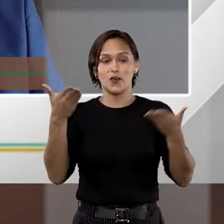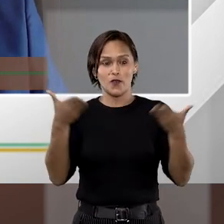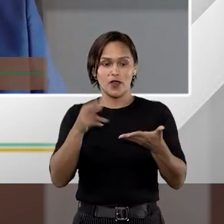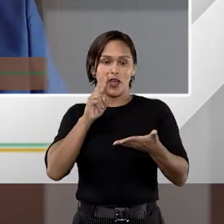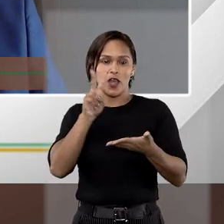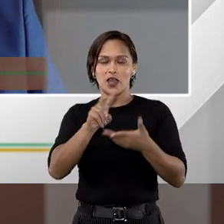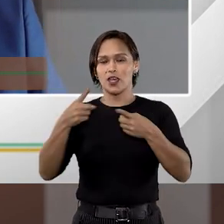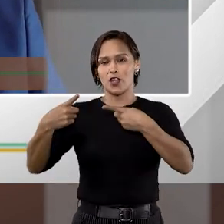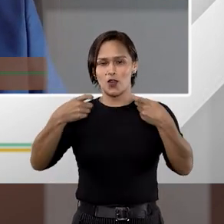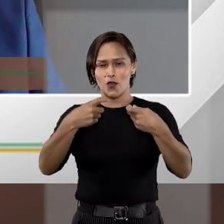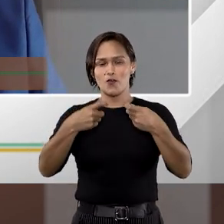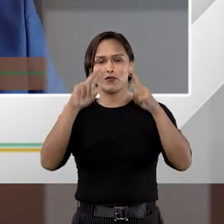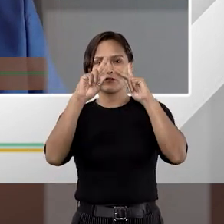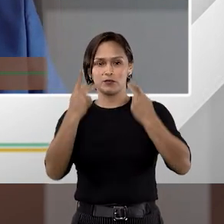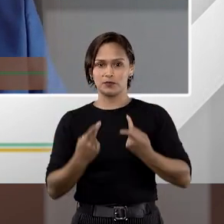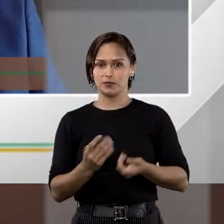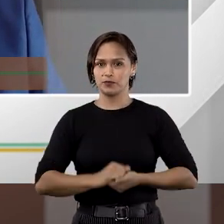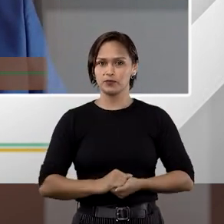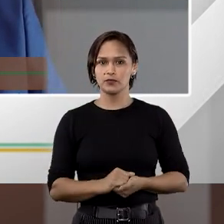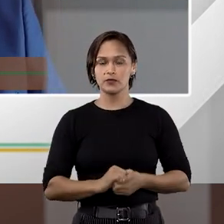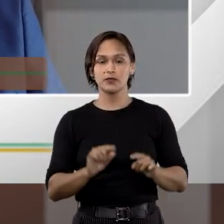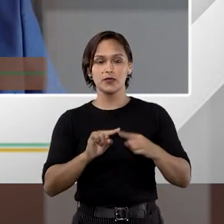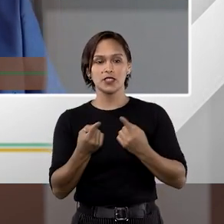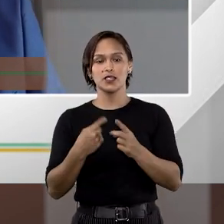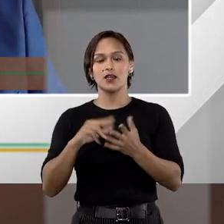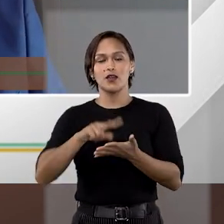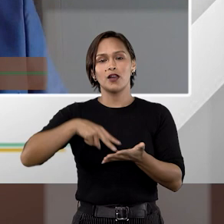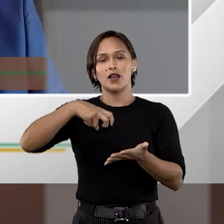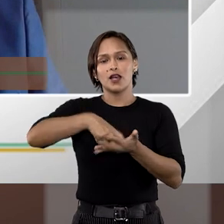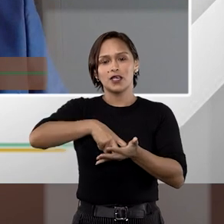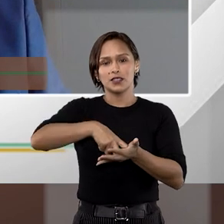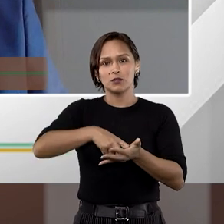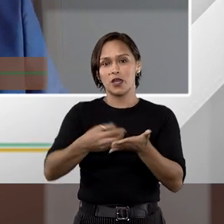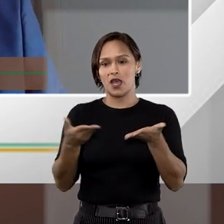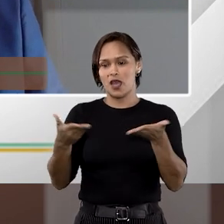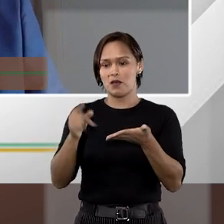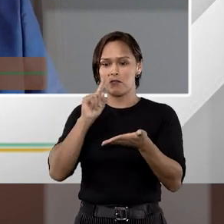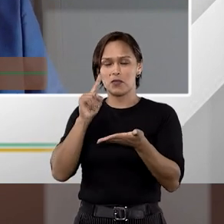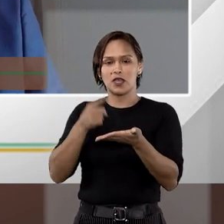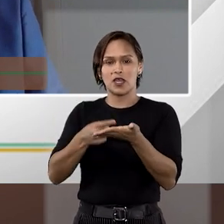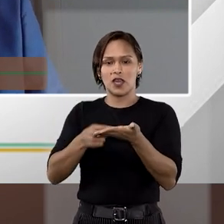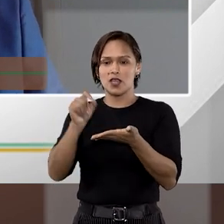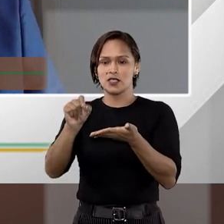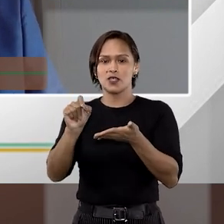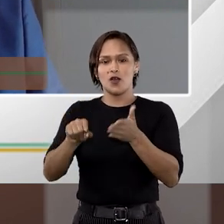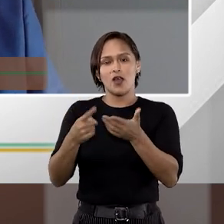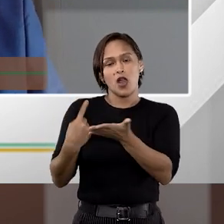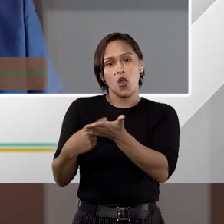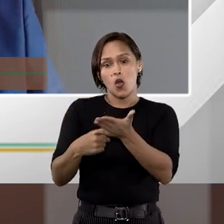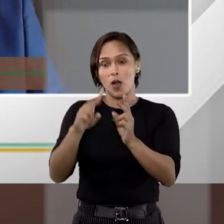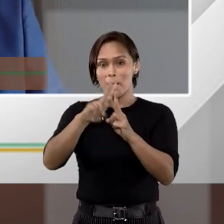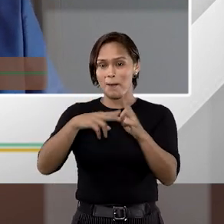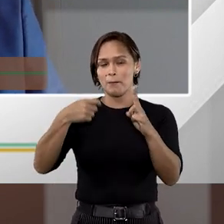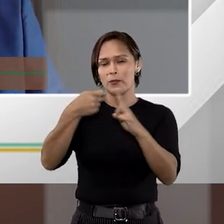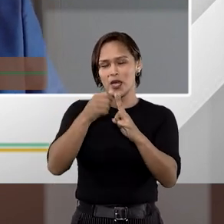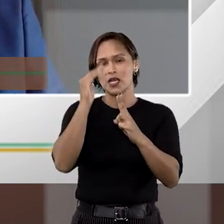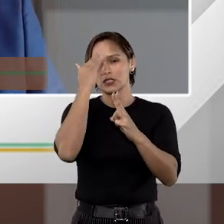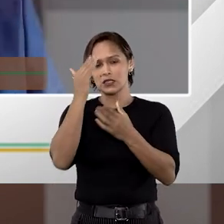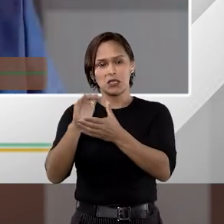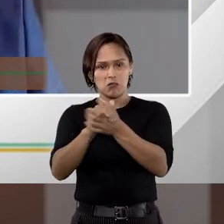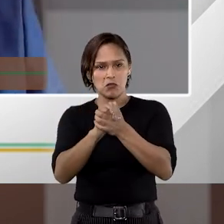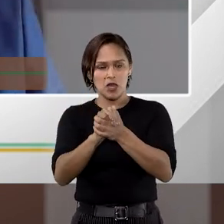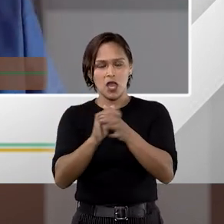resolver aquele conflito um ano né é portanto as penas aplicadas pelo jecrim são aquelas acordadas pelas partes